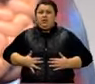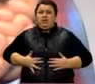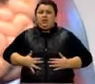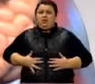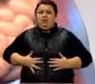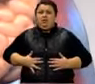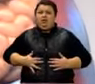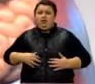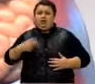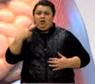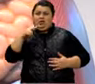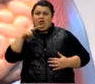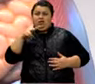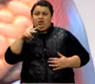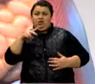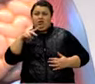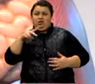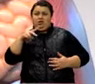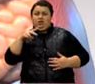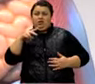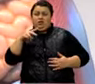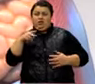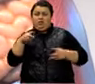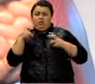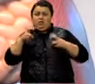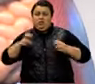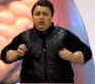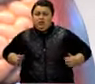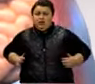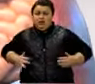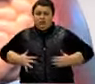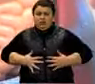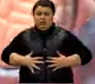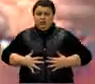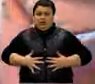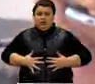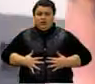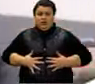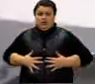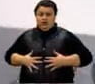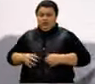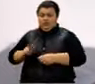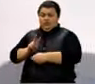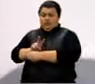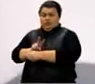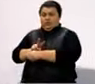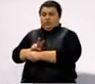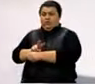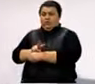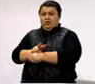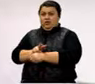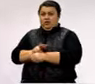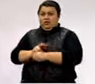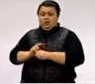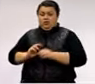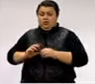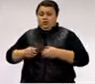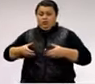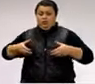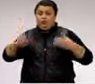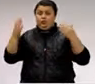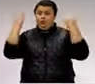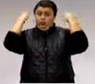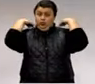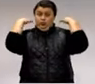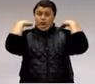que as costelas, por exemplo, vão estar protegendo aqui a caixa torácica, os pulmões, os órgãos vitais,